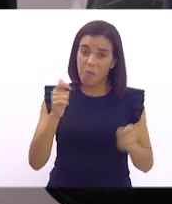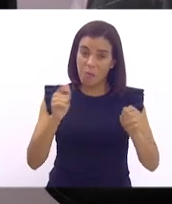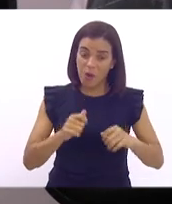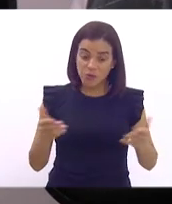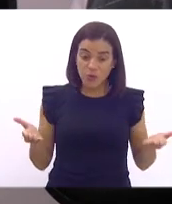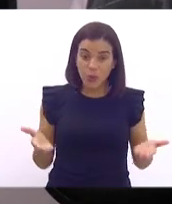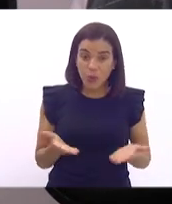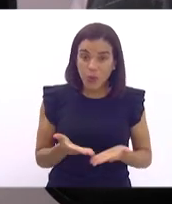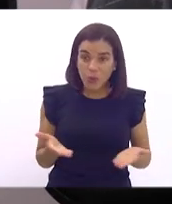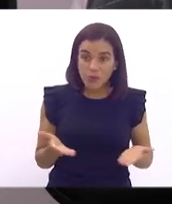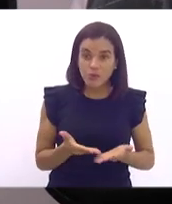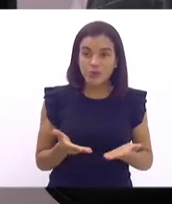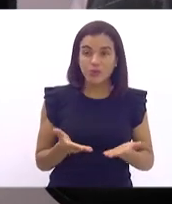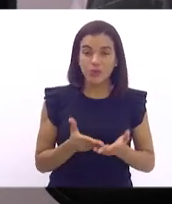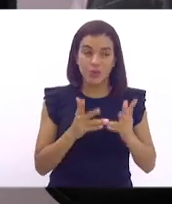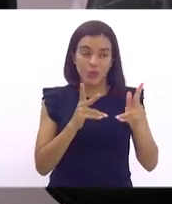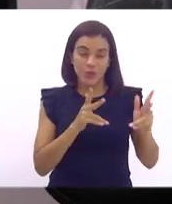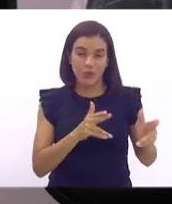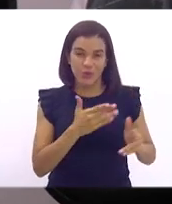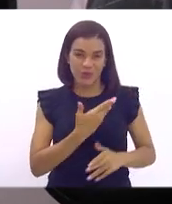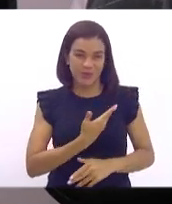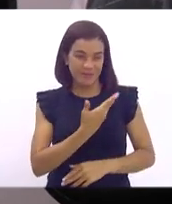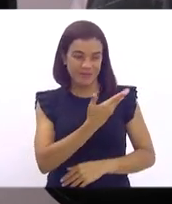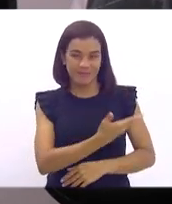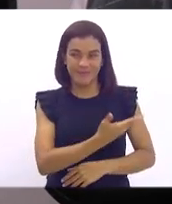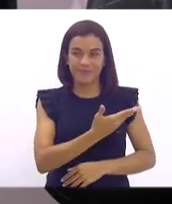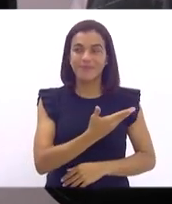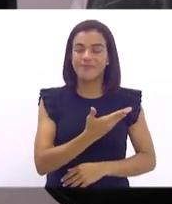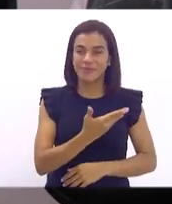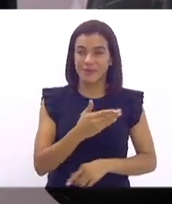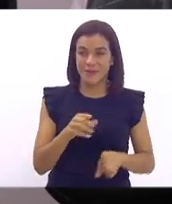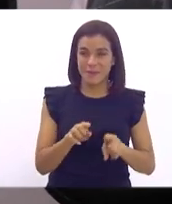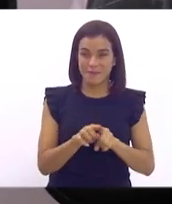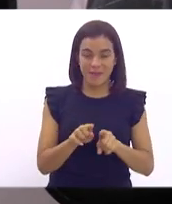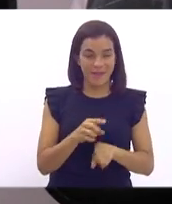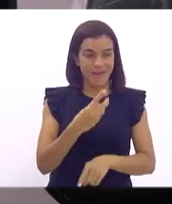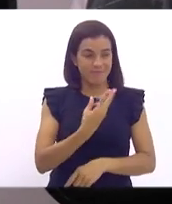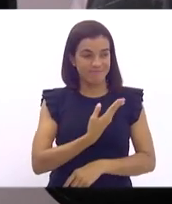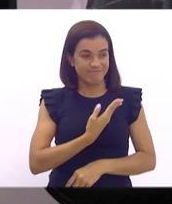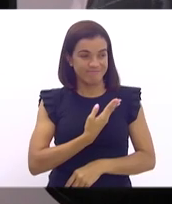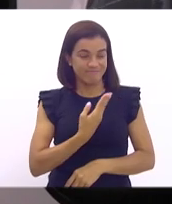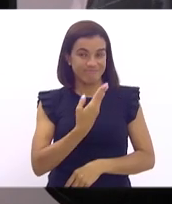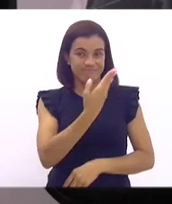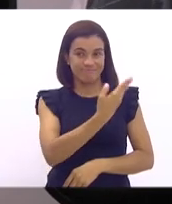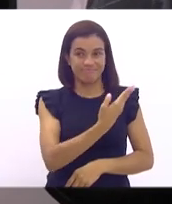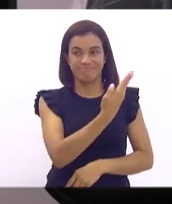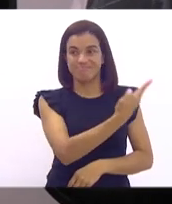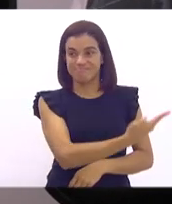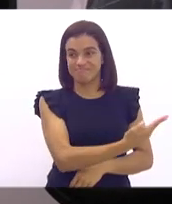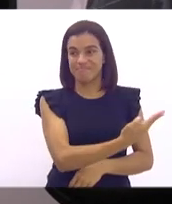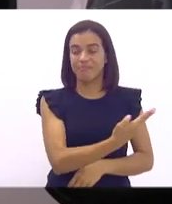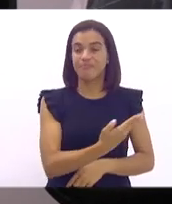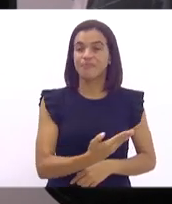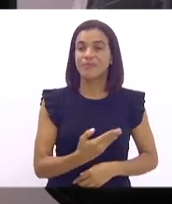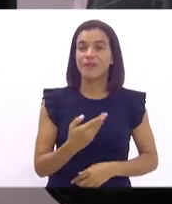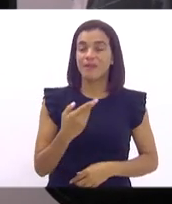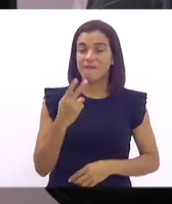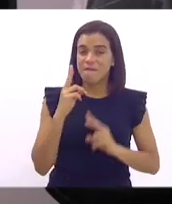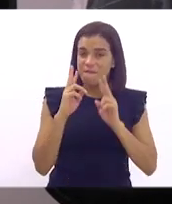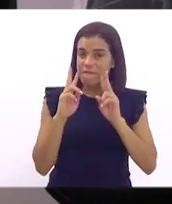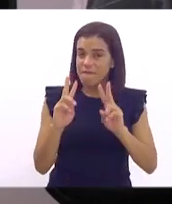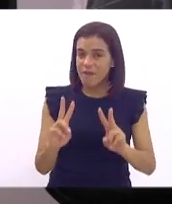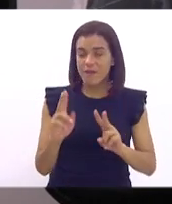hoje, como a Júlia acabou de comentar, né, e Pâmela também, muitas vezes a gente vê